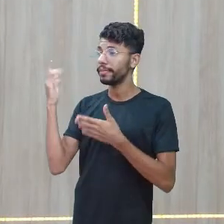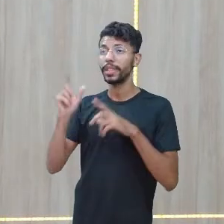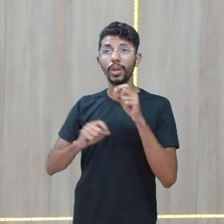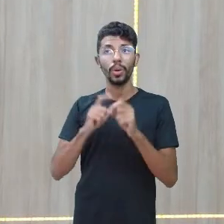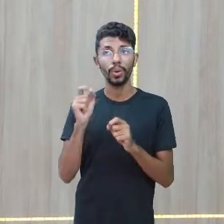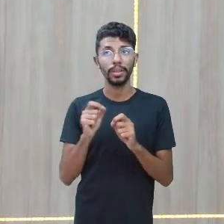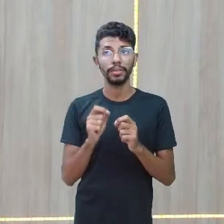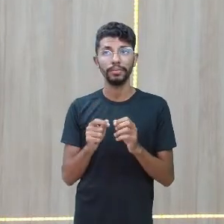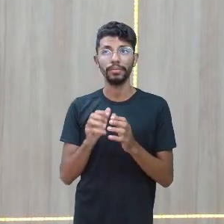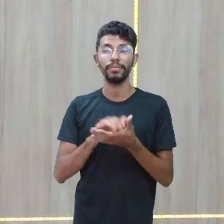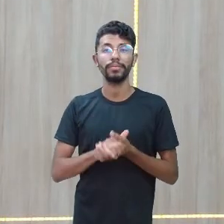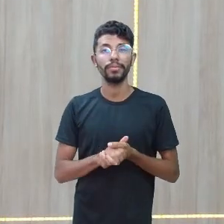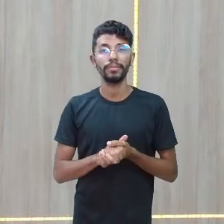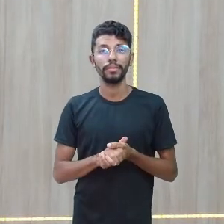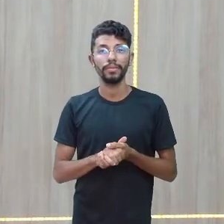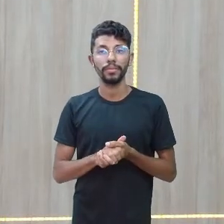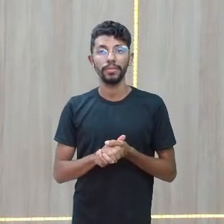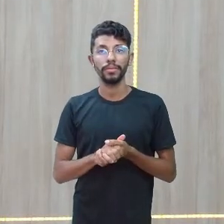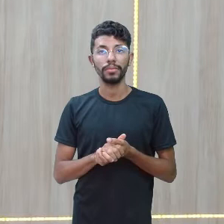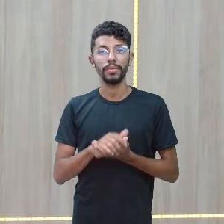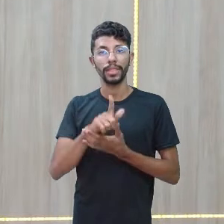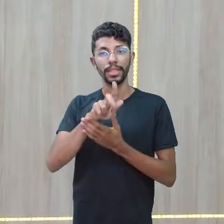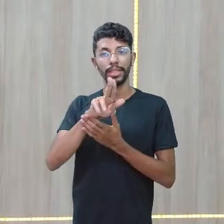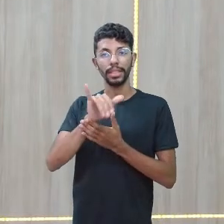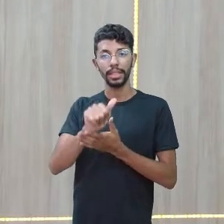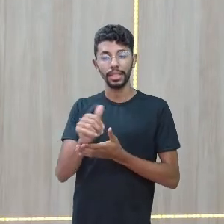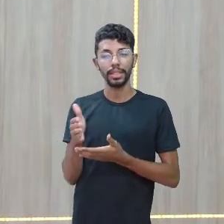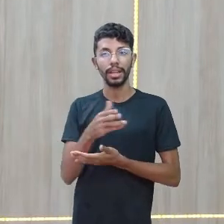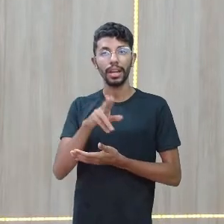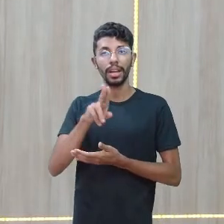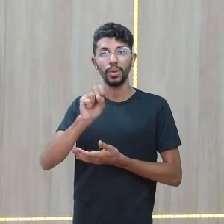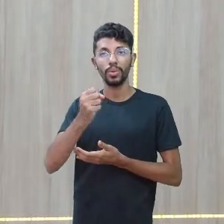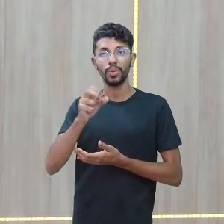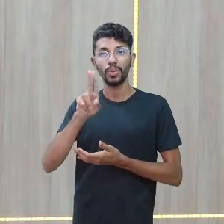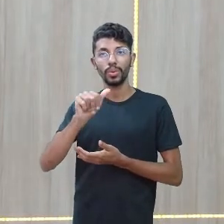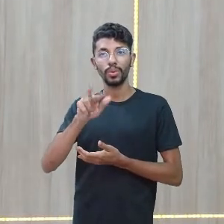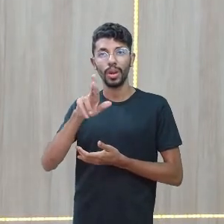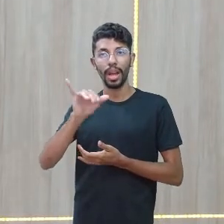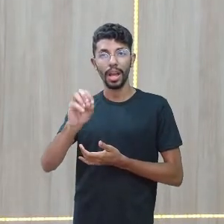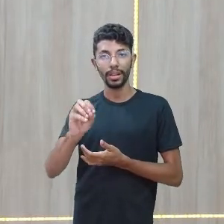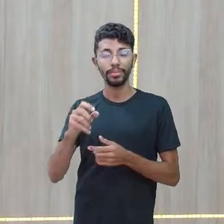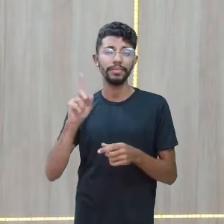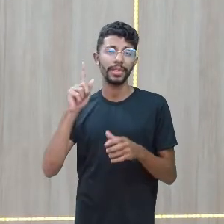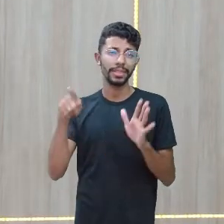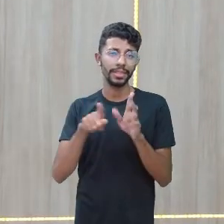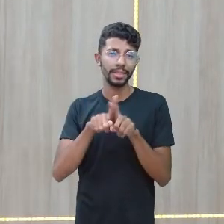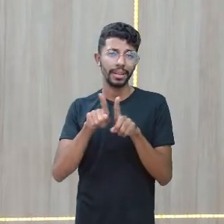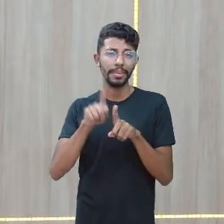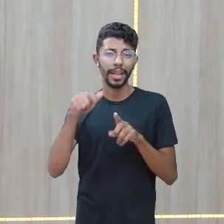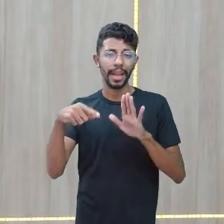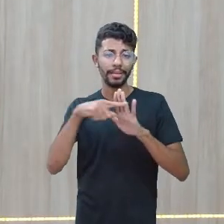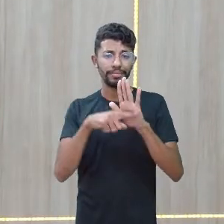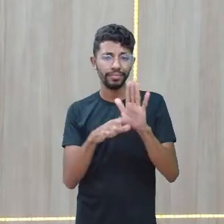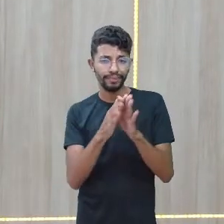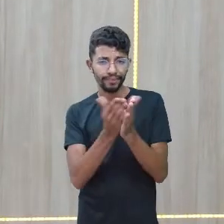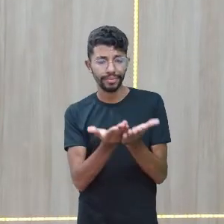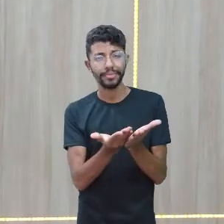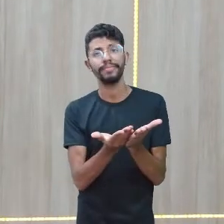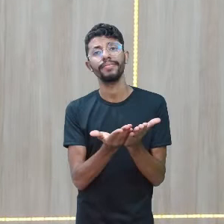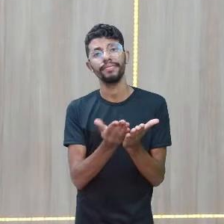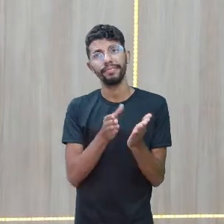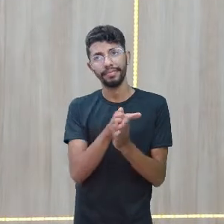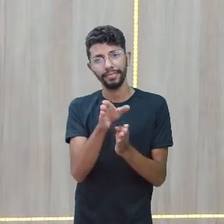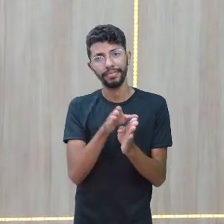similar, que é o quê? Que é o guia do usuário, ou seja, manual do mesmo jeito. É somente nomenclaturas diferentes para falar sobre a mesma